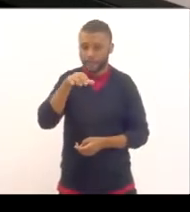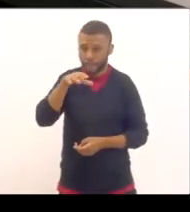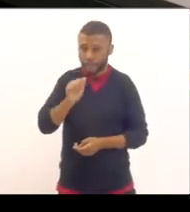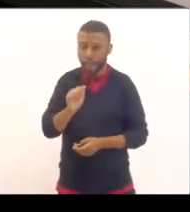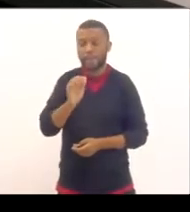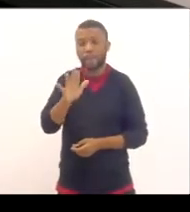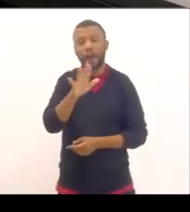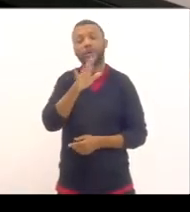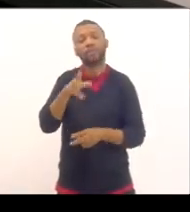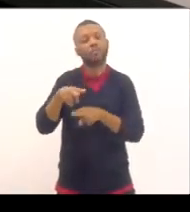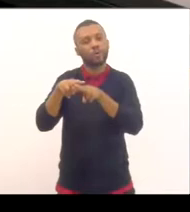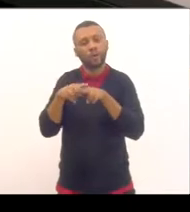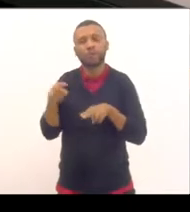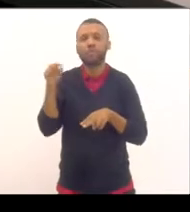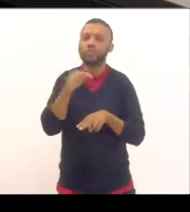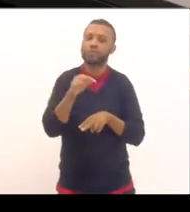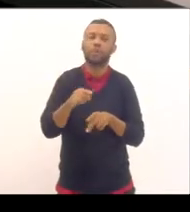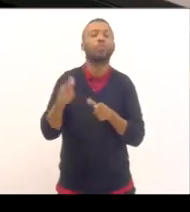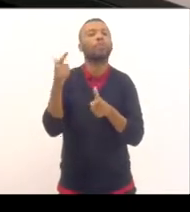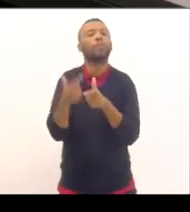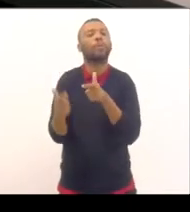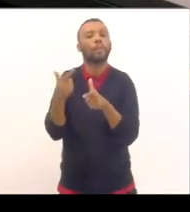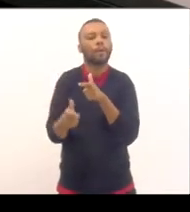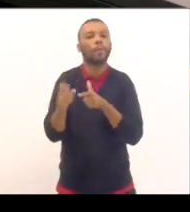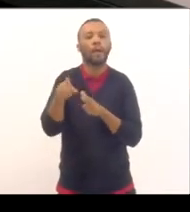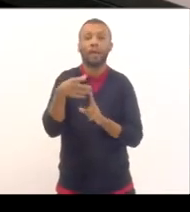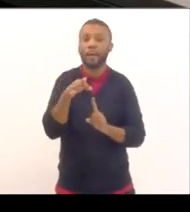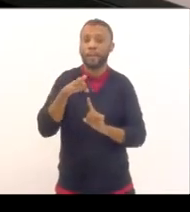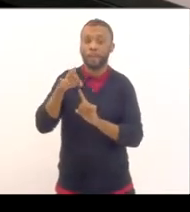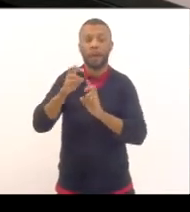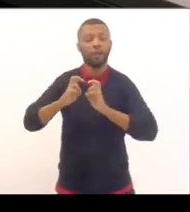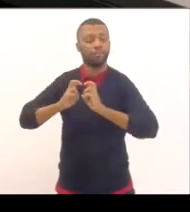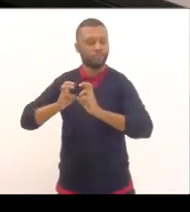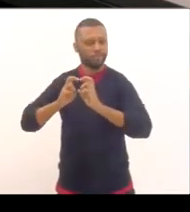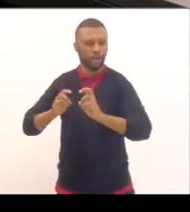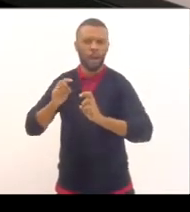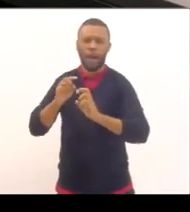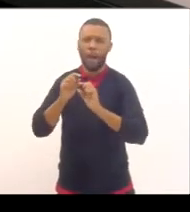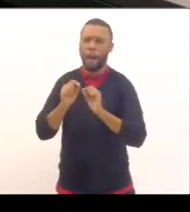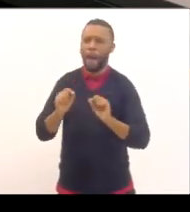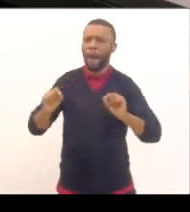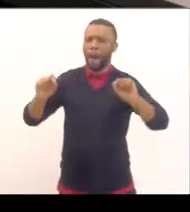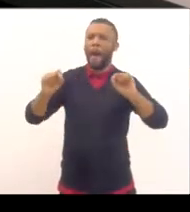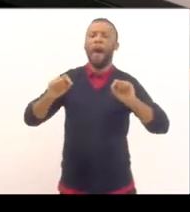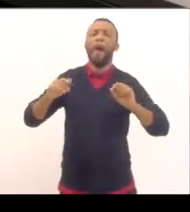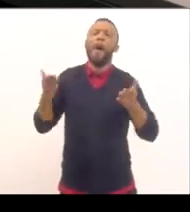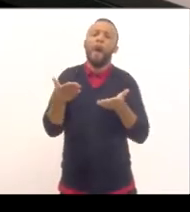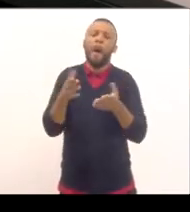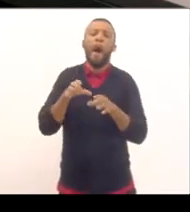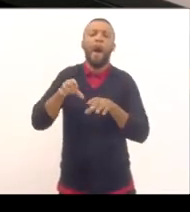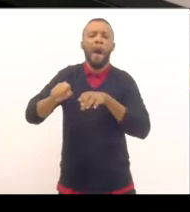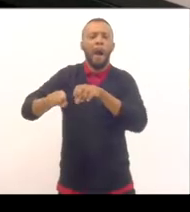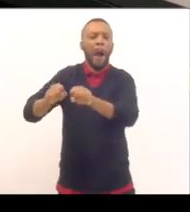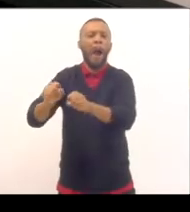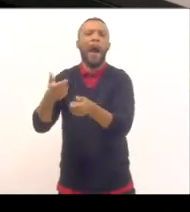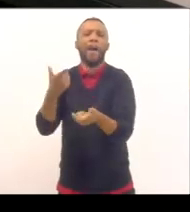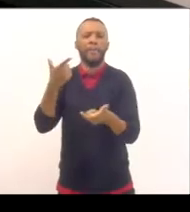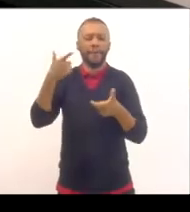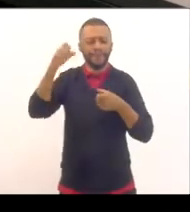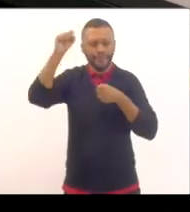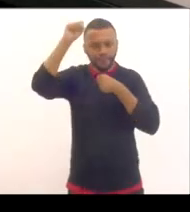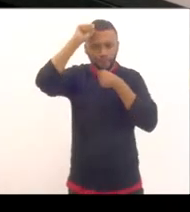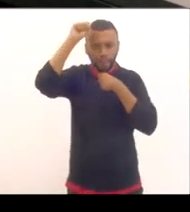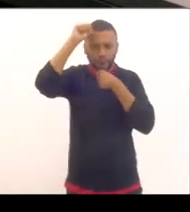virtude disso um dos grandes problemas que tinham eram as estações ferroviárias no entorno devido a isso ela hoje é ocupada pelo batalhão de choque